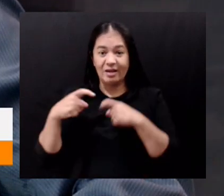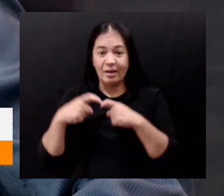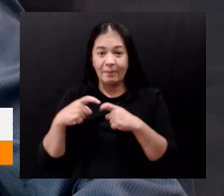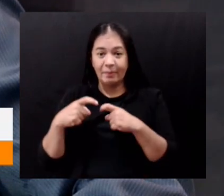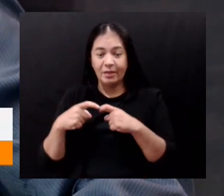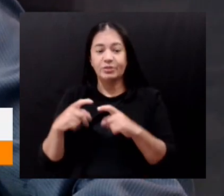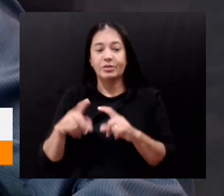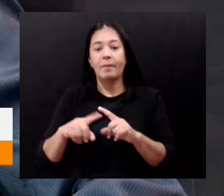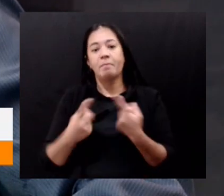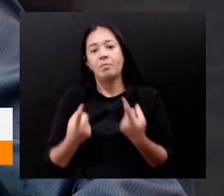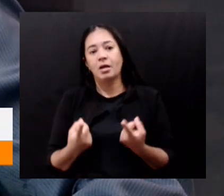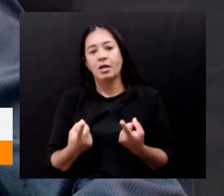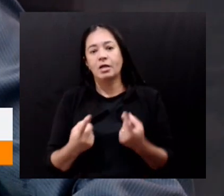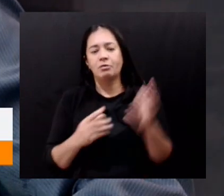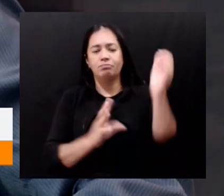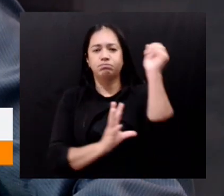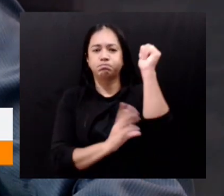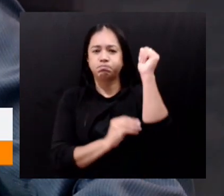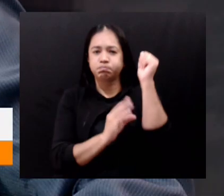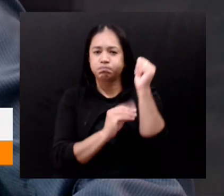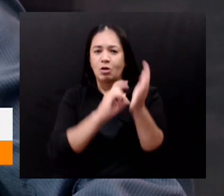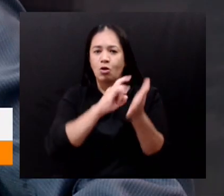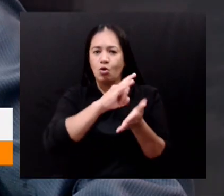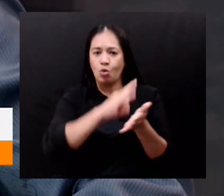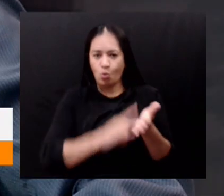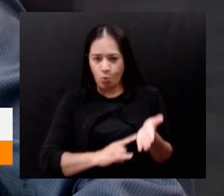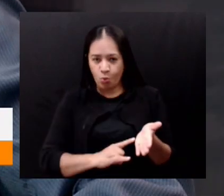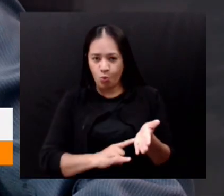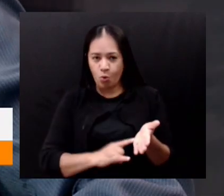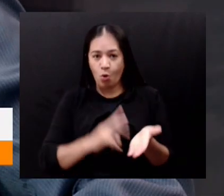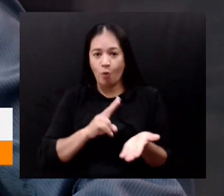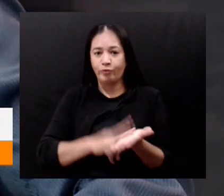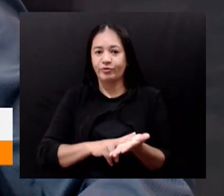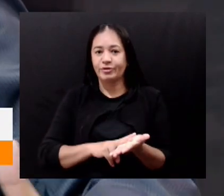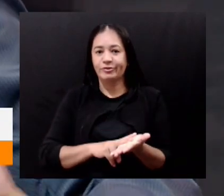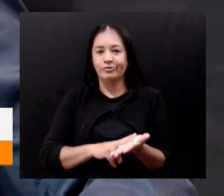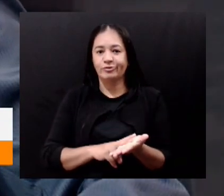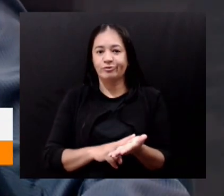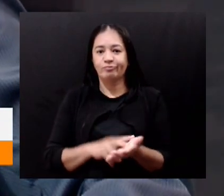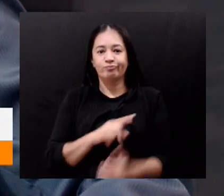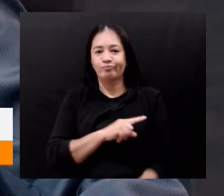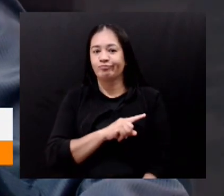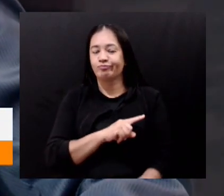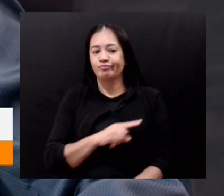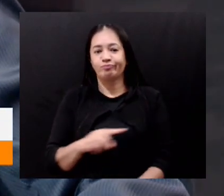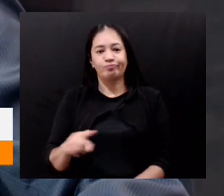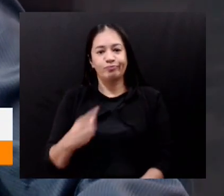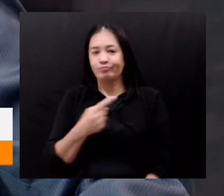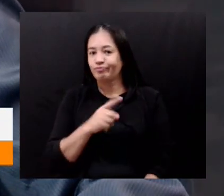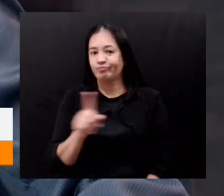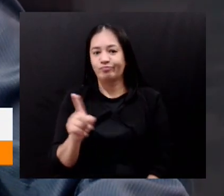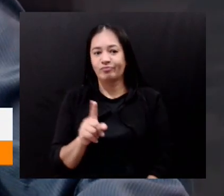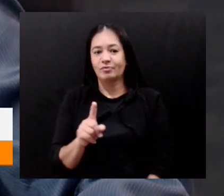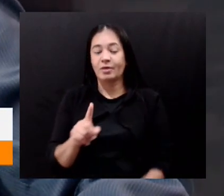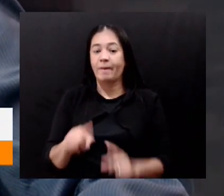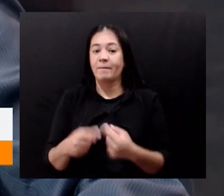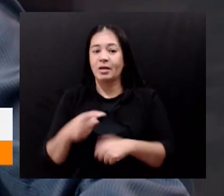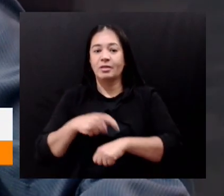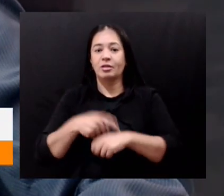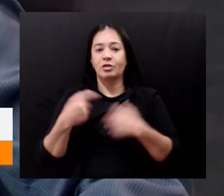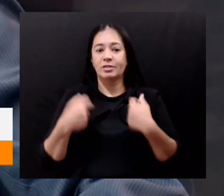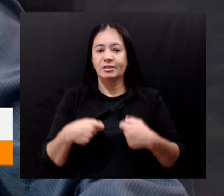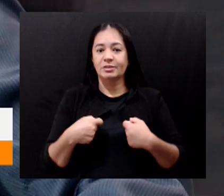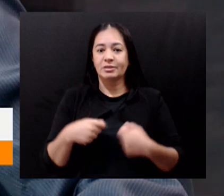burocrática na documentação, o visto foi negado. Uhum. A necessidade naquela área de médico para a cidade onde eles